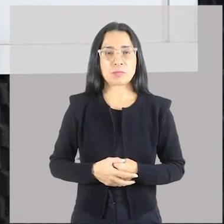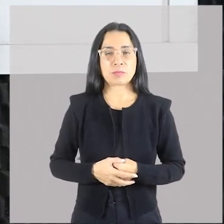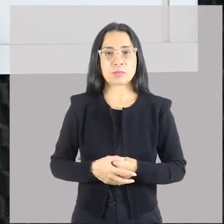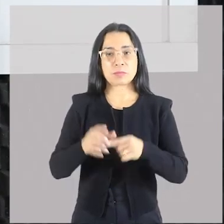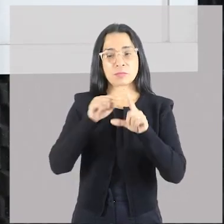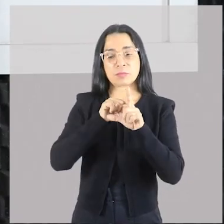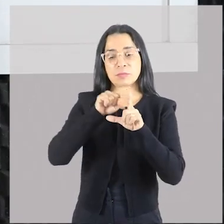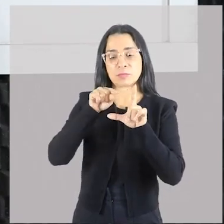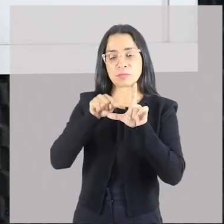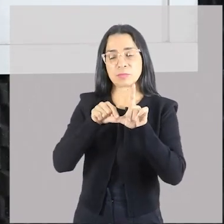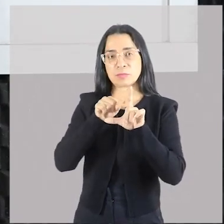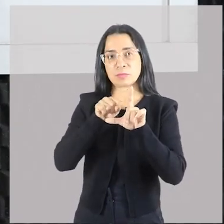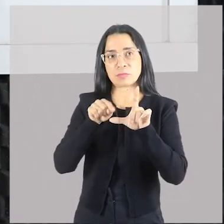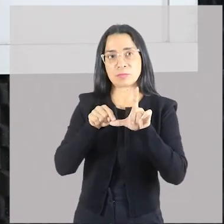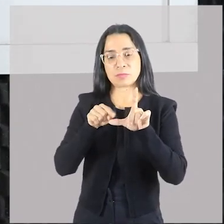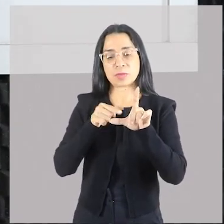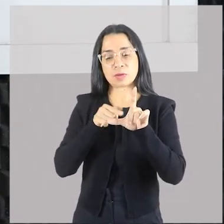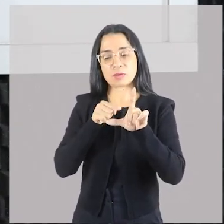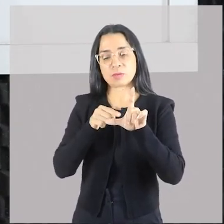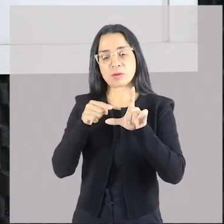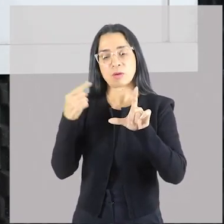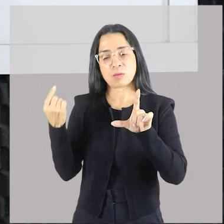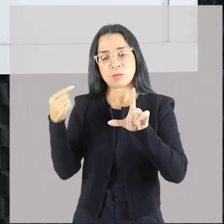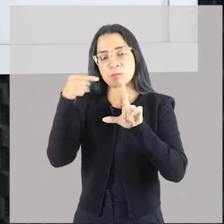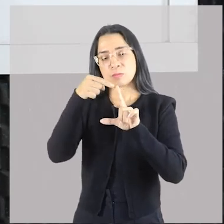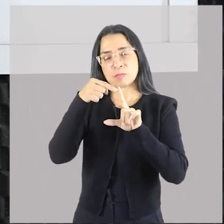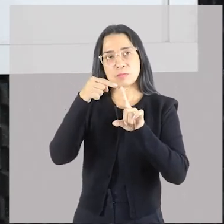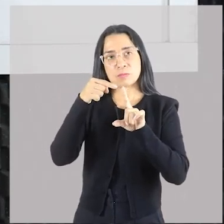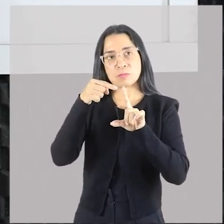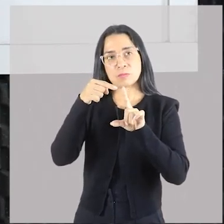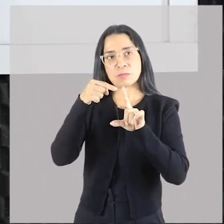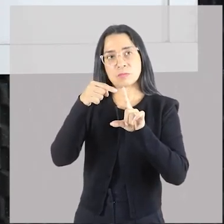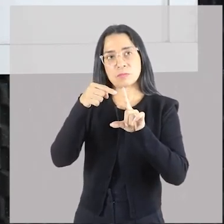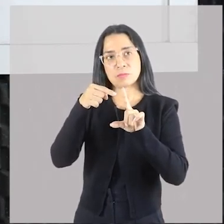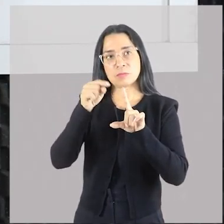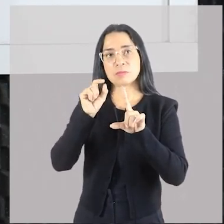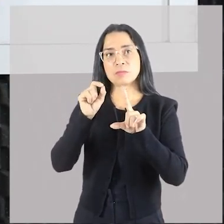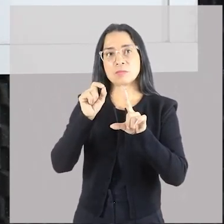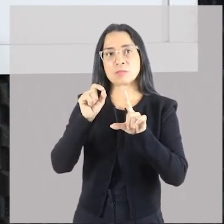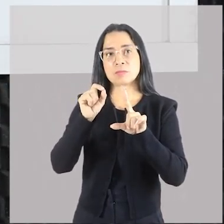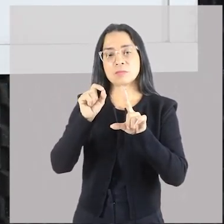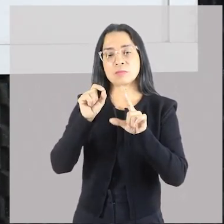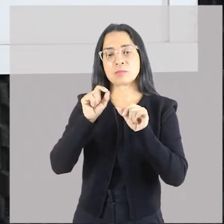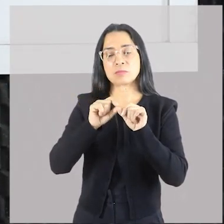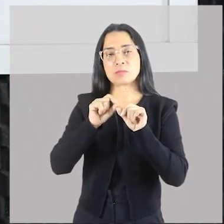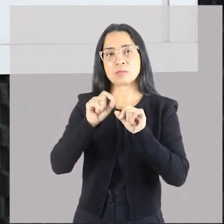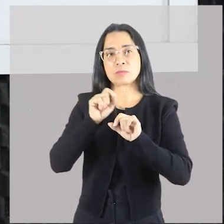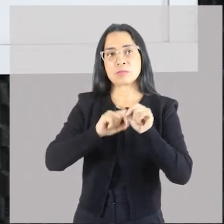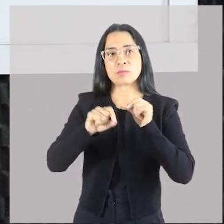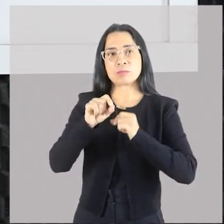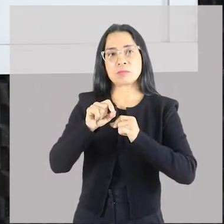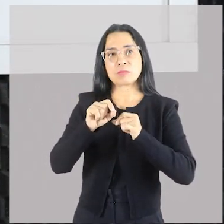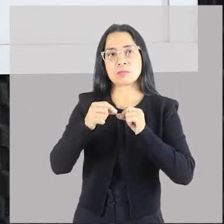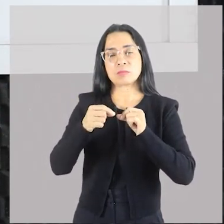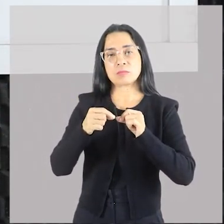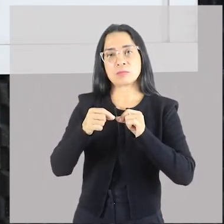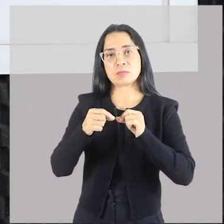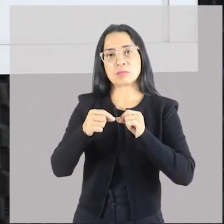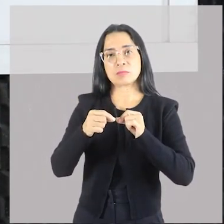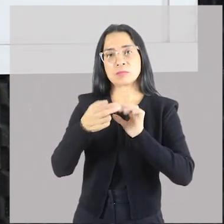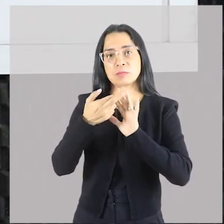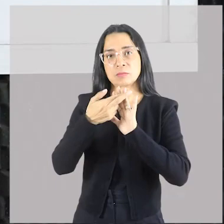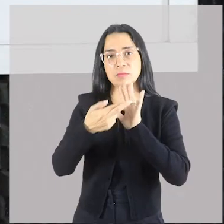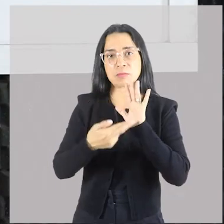ângulo central é um ângulo alfa. Certo? Aí, turma, você pode fazer uma regra de